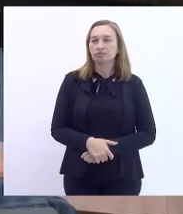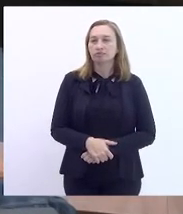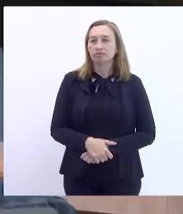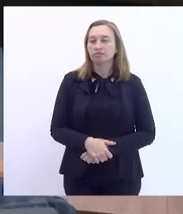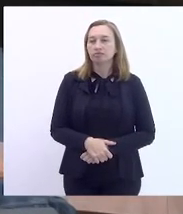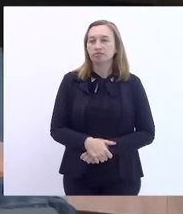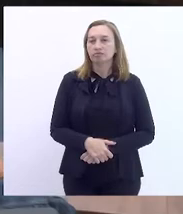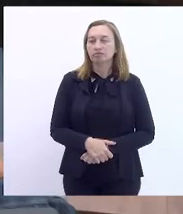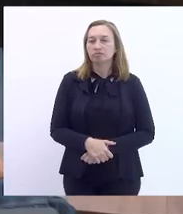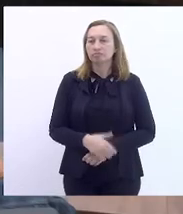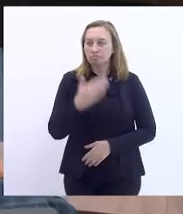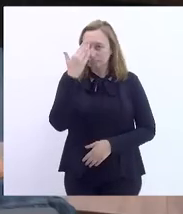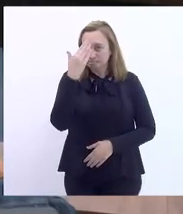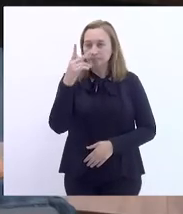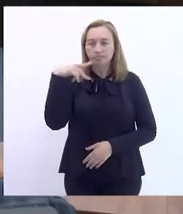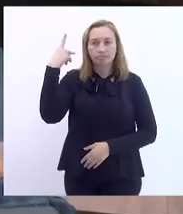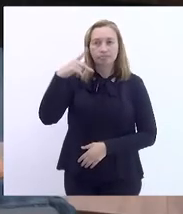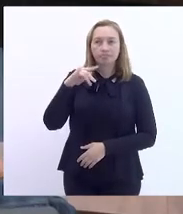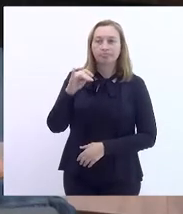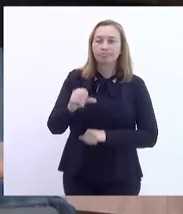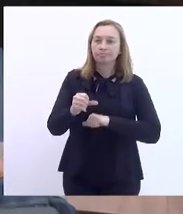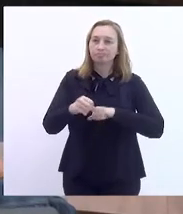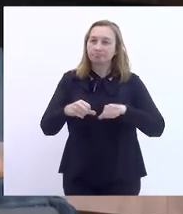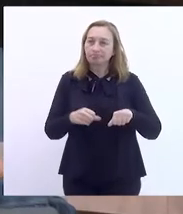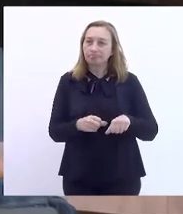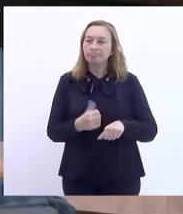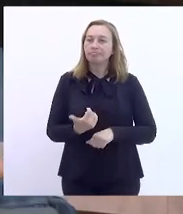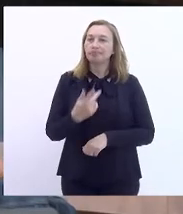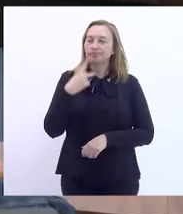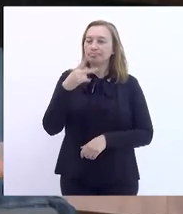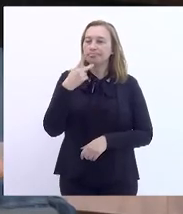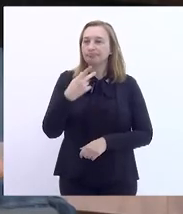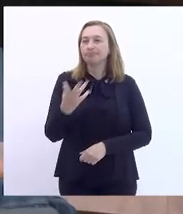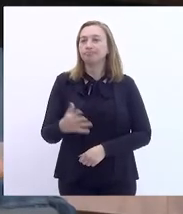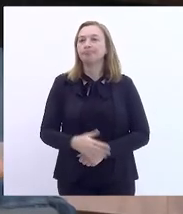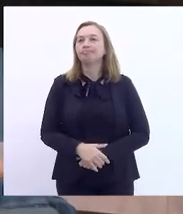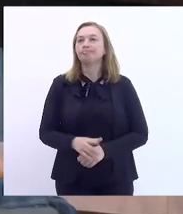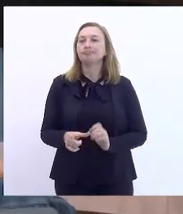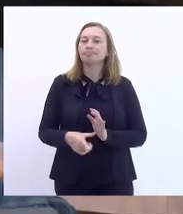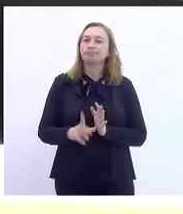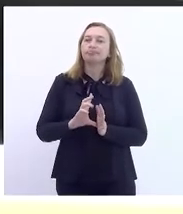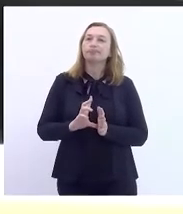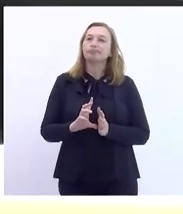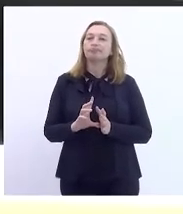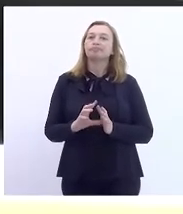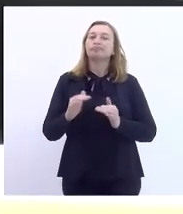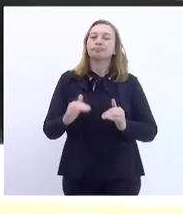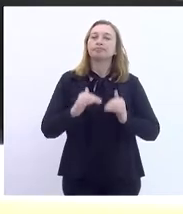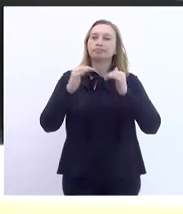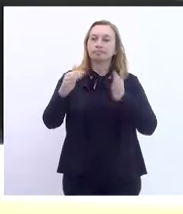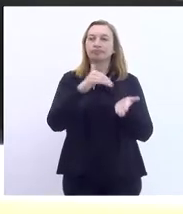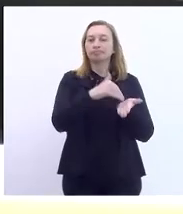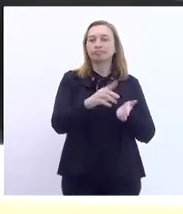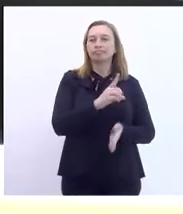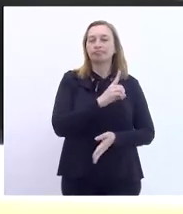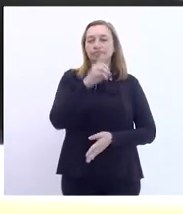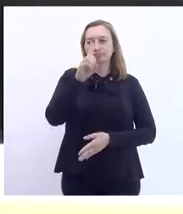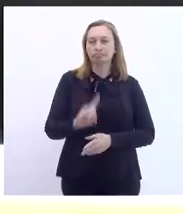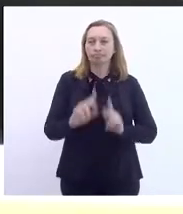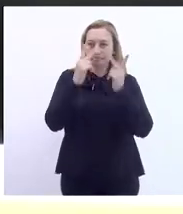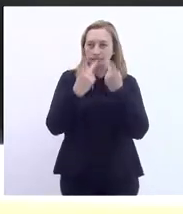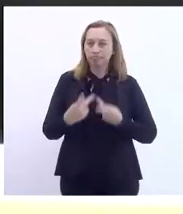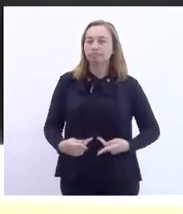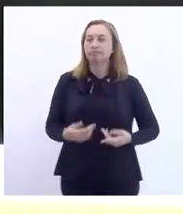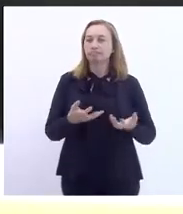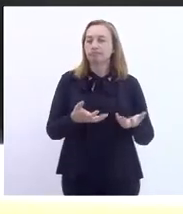bom obrigada Vereador Chico Alencar pela sua intervenção antes passar para a subsecretária Direitos Humanos Eu